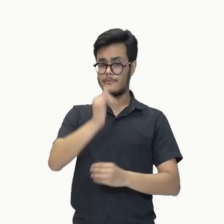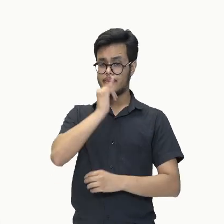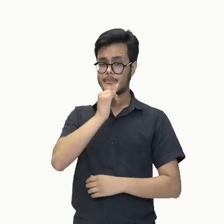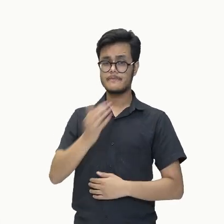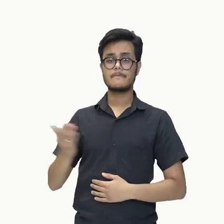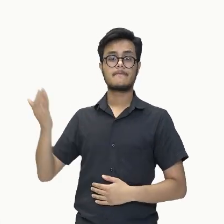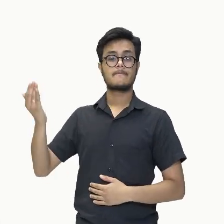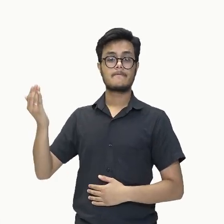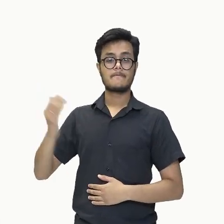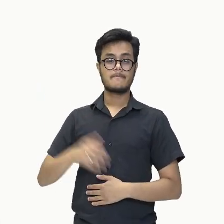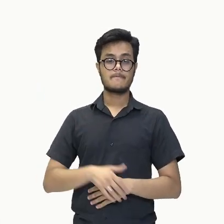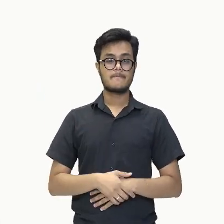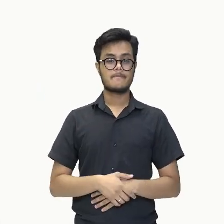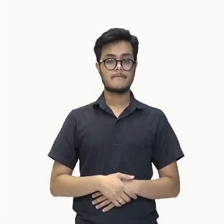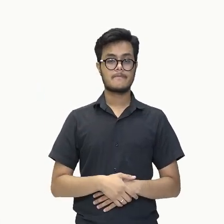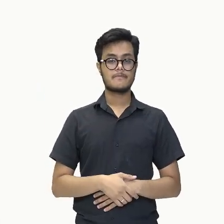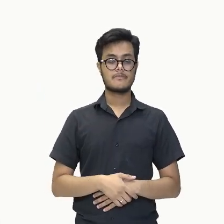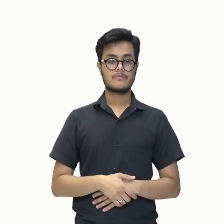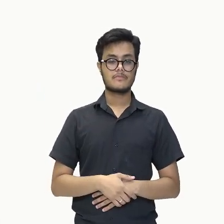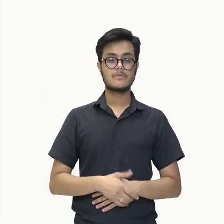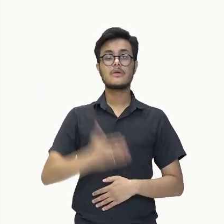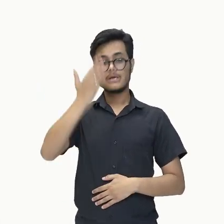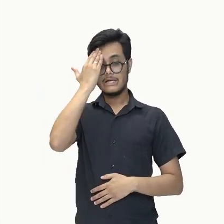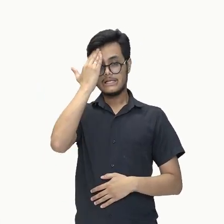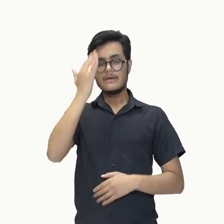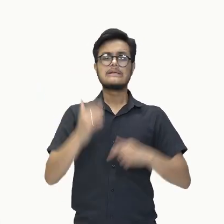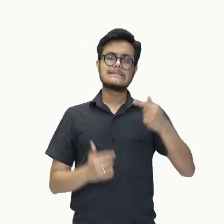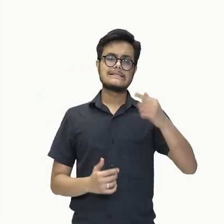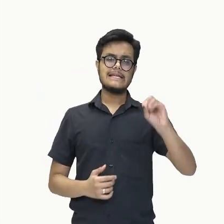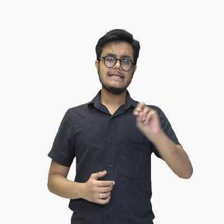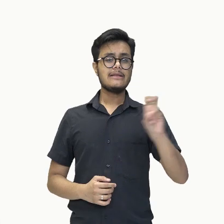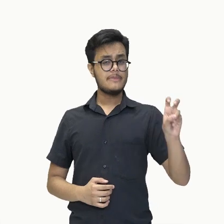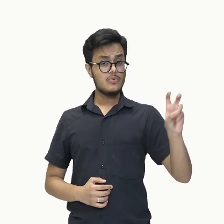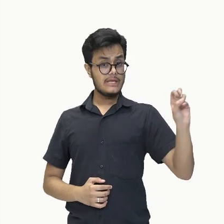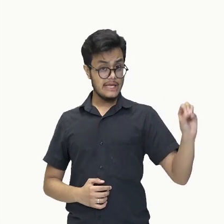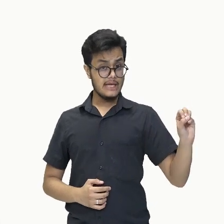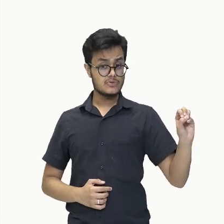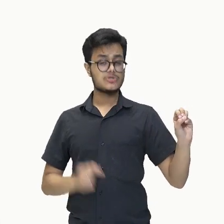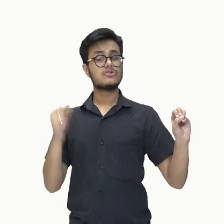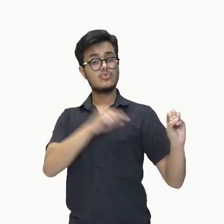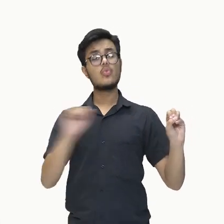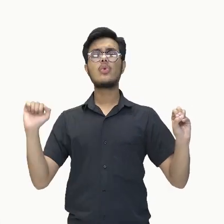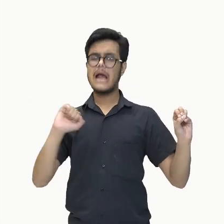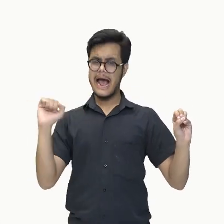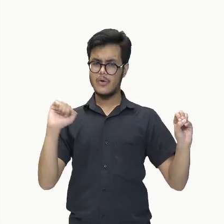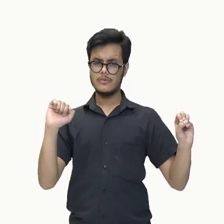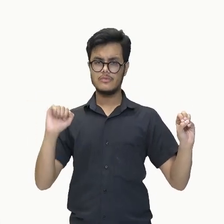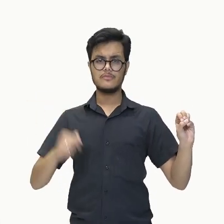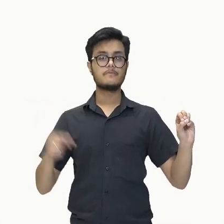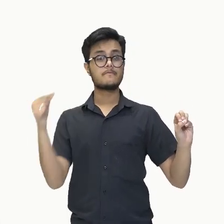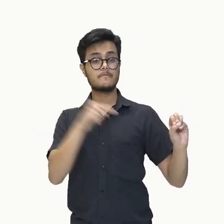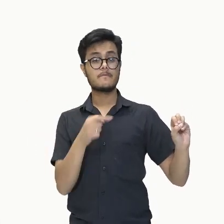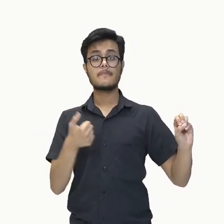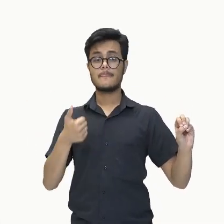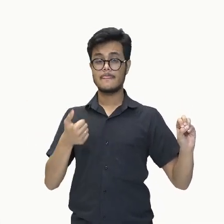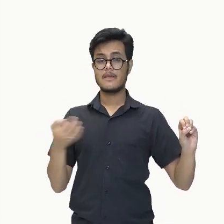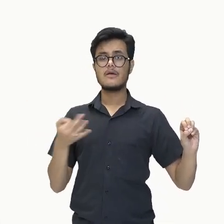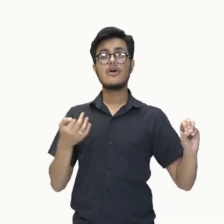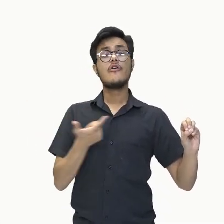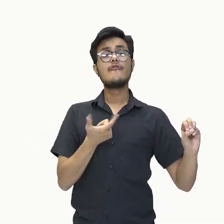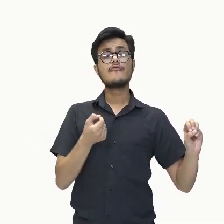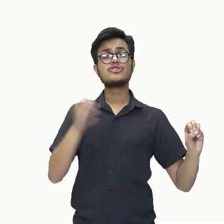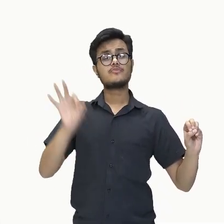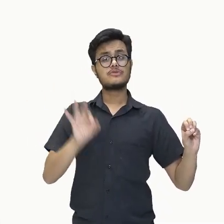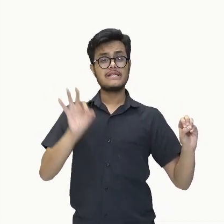ó. Nós temos o valor inicial do automóvel, que é de quanto? 70.500. Olha só, quantos fatores